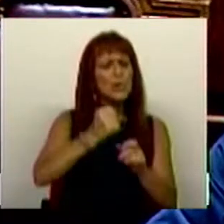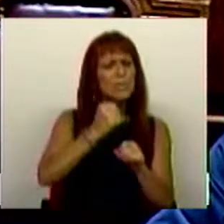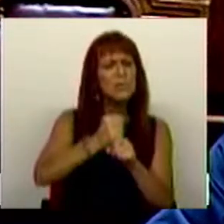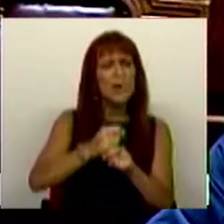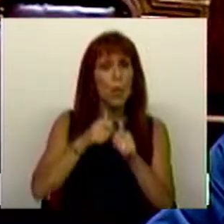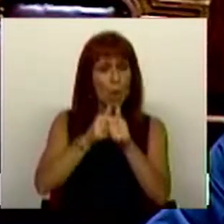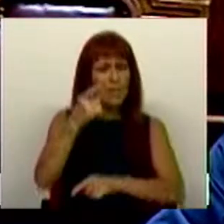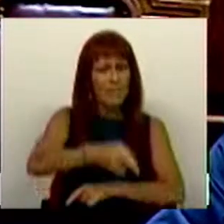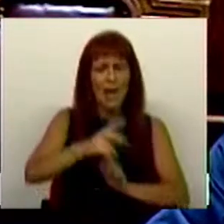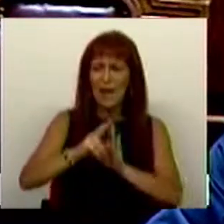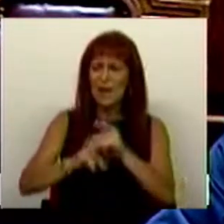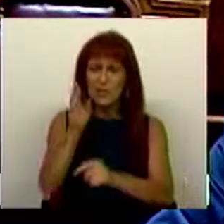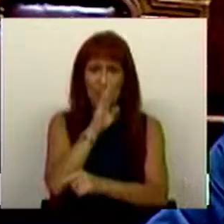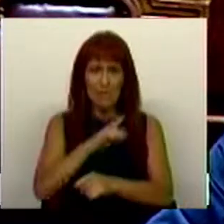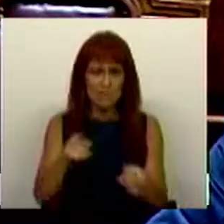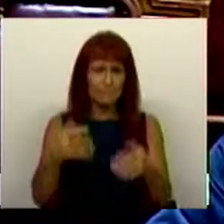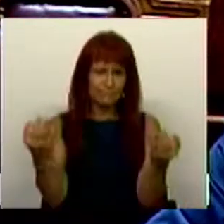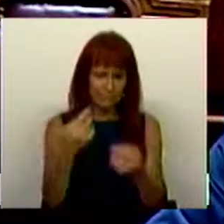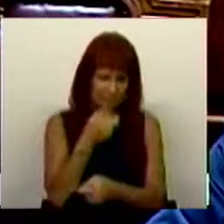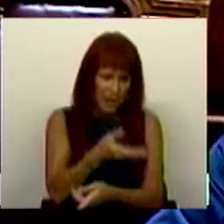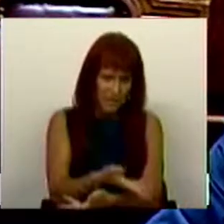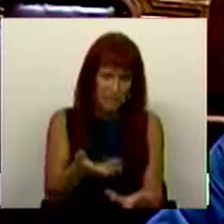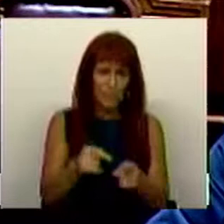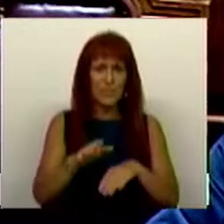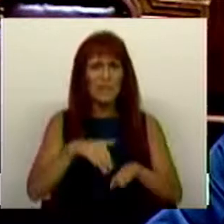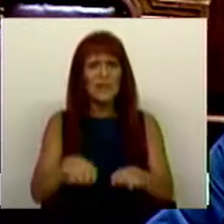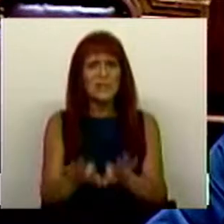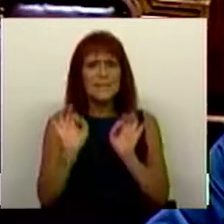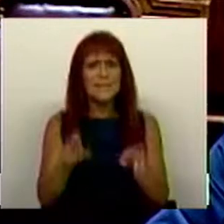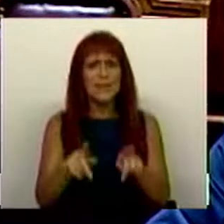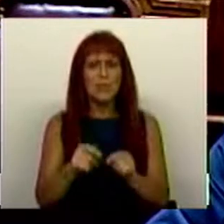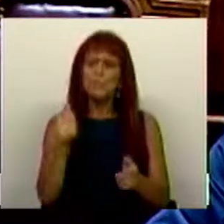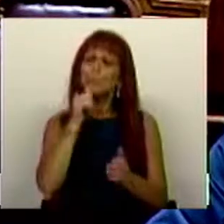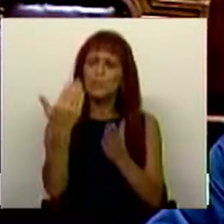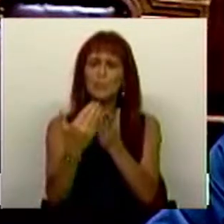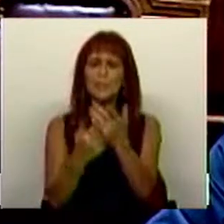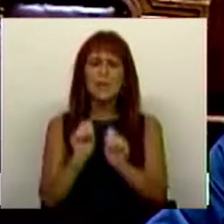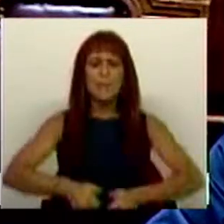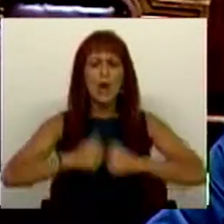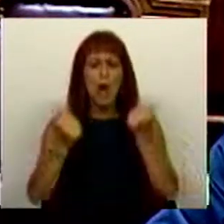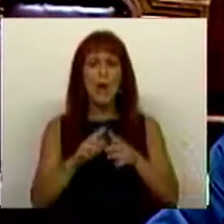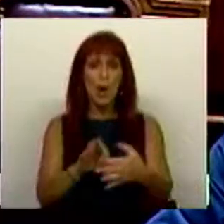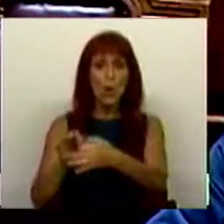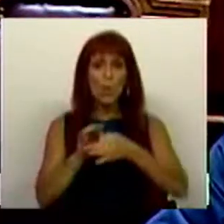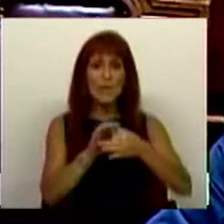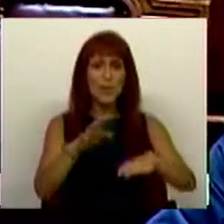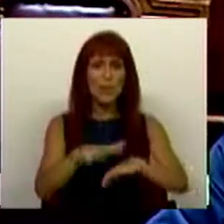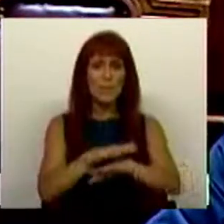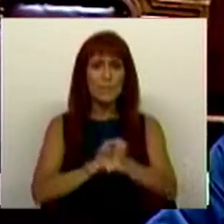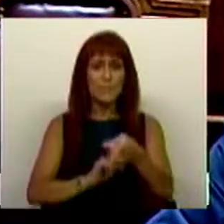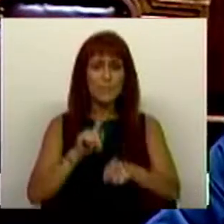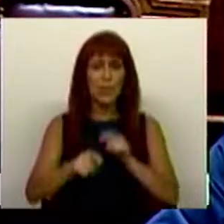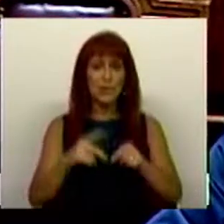fazer cumprir as regras aplicáveis. Estabelece igualmente disposições para melhorar a cooperação administrativa